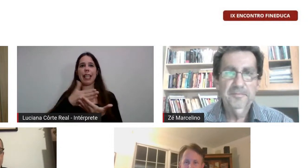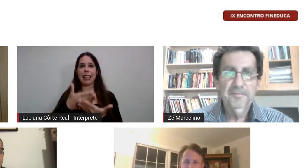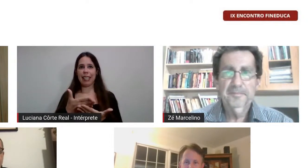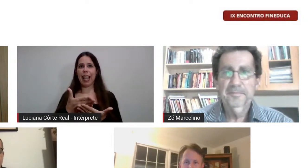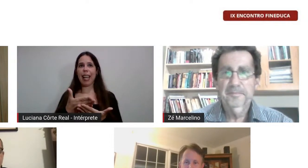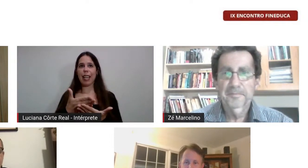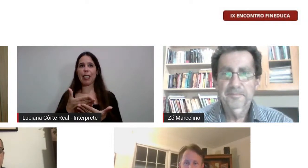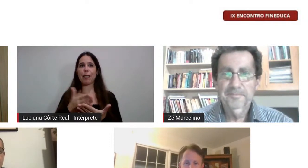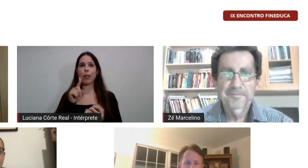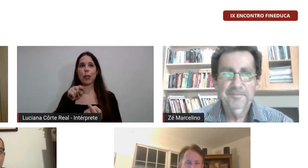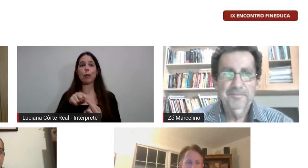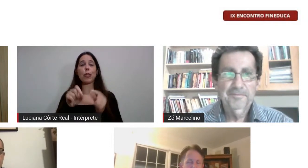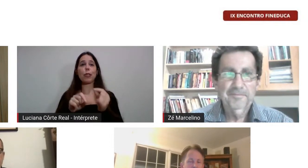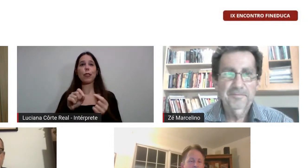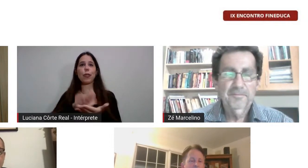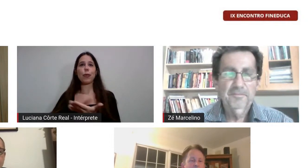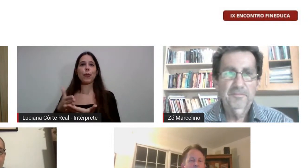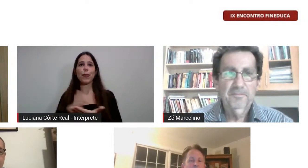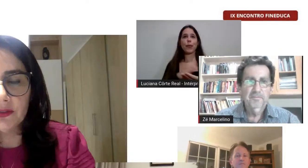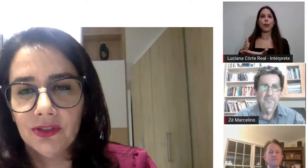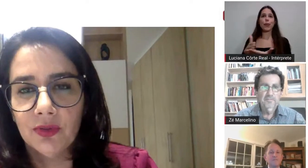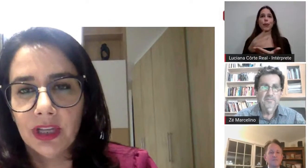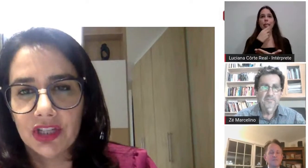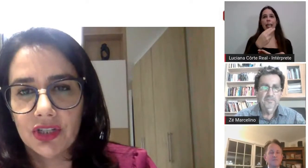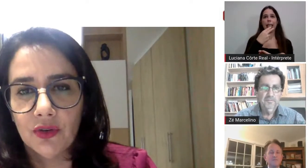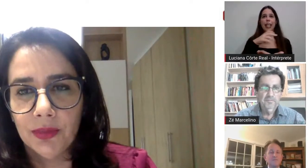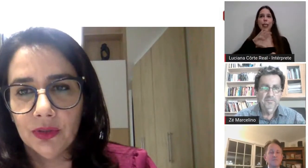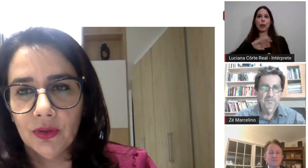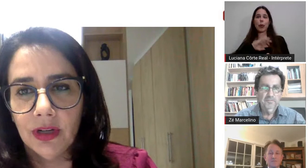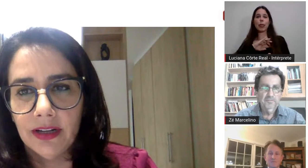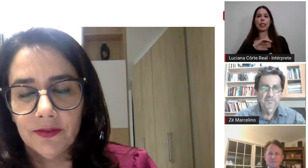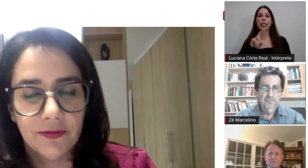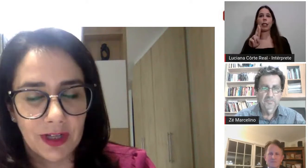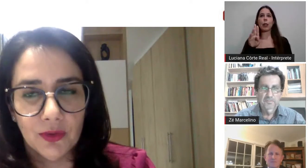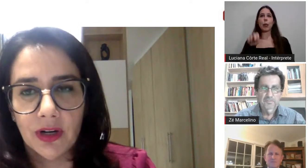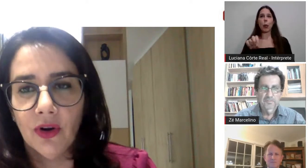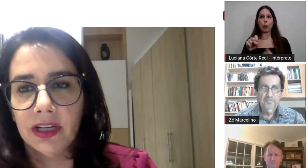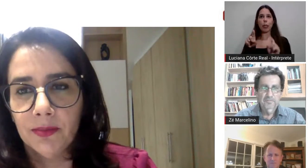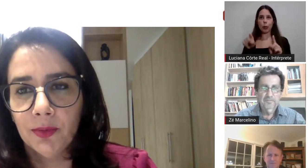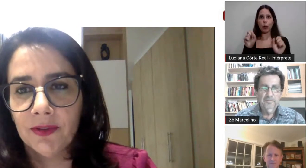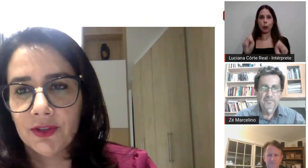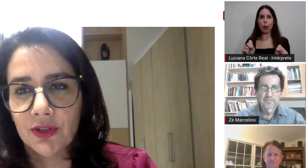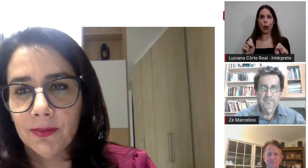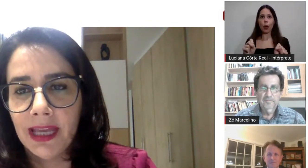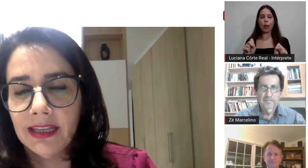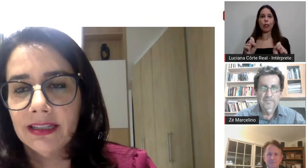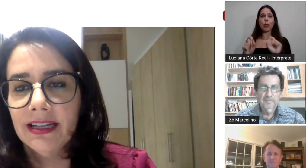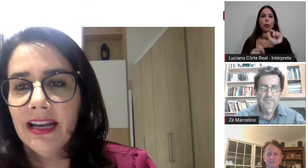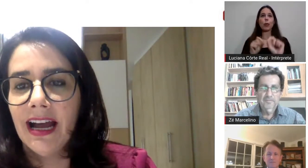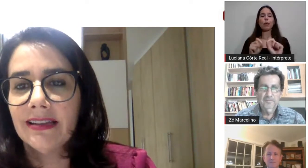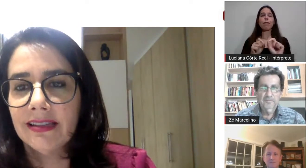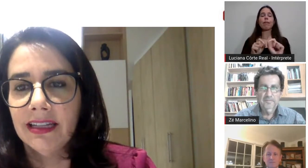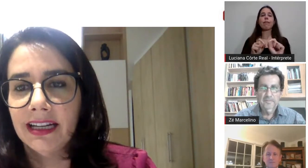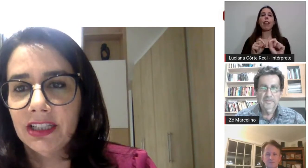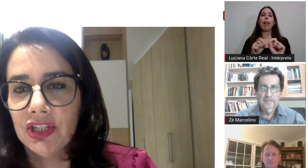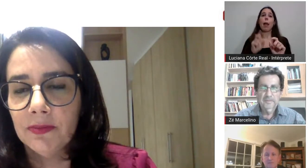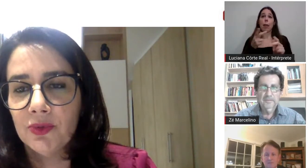a interpretação. Rubens, se puder traduzir o que a gente falou agora para o professor Baker, assim